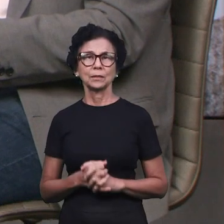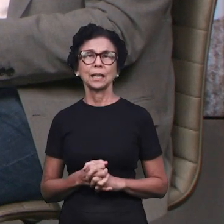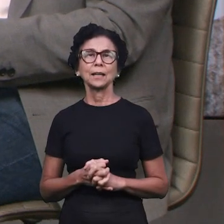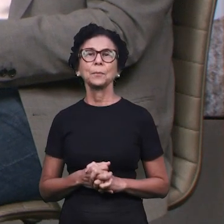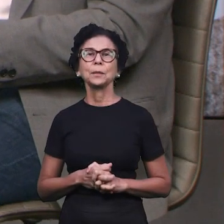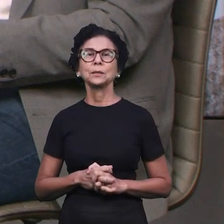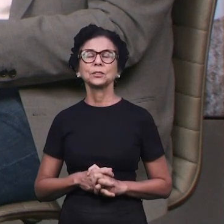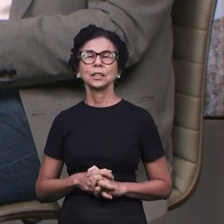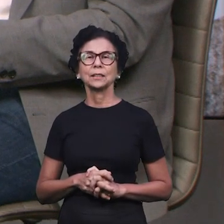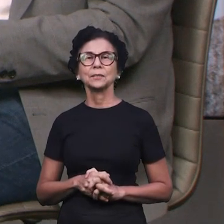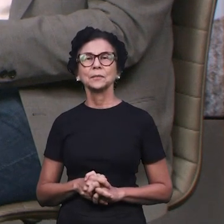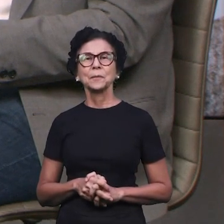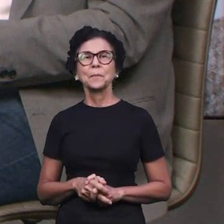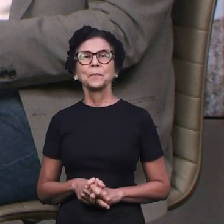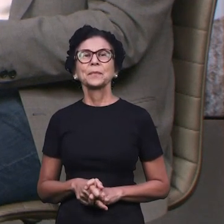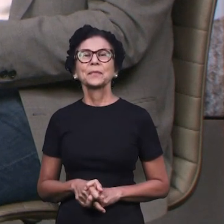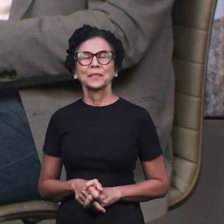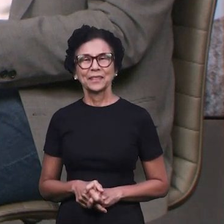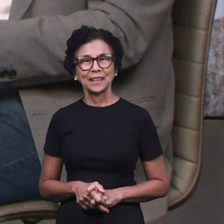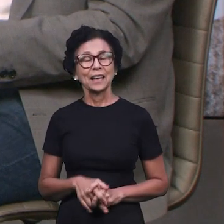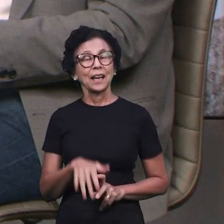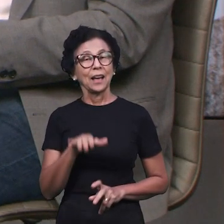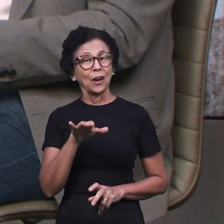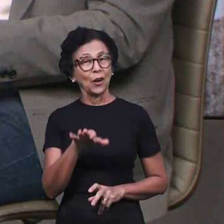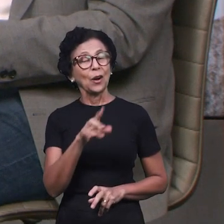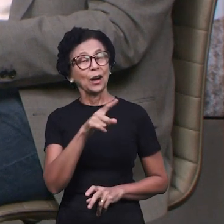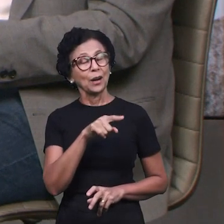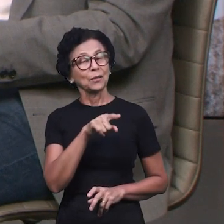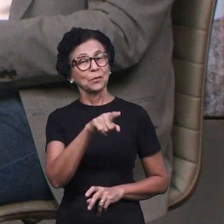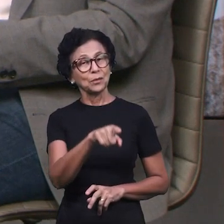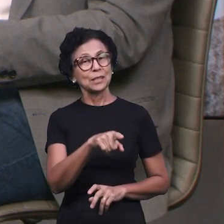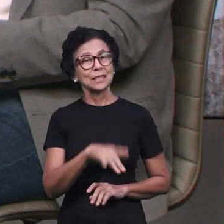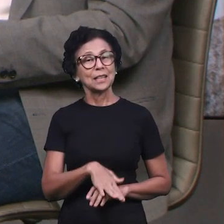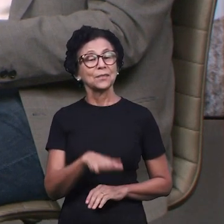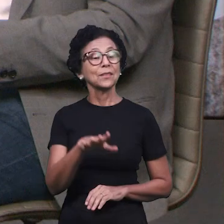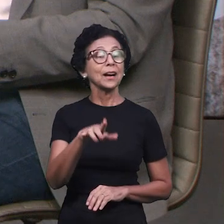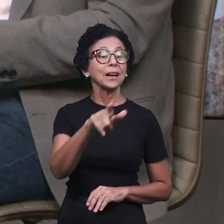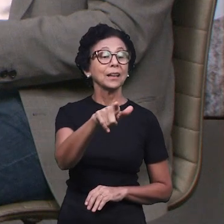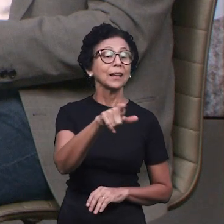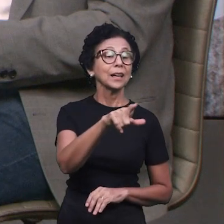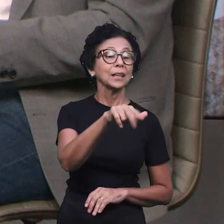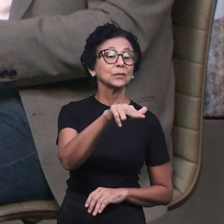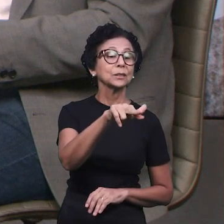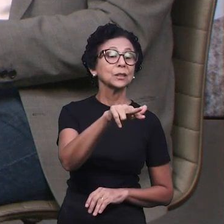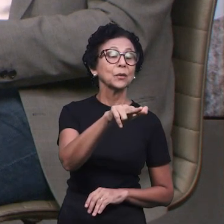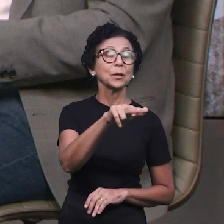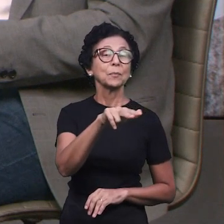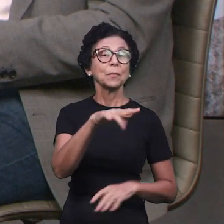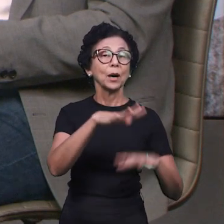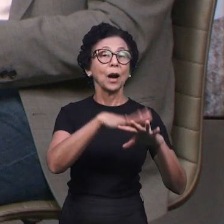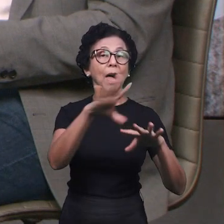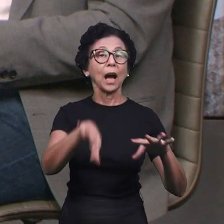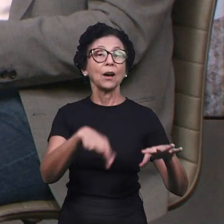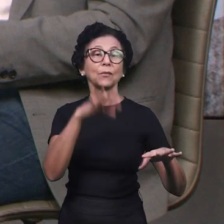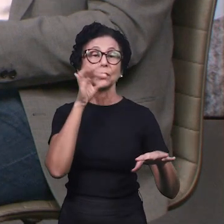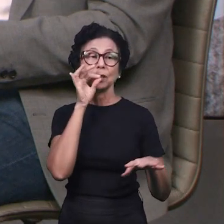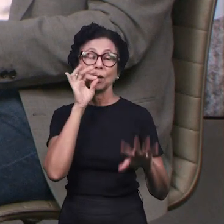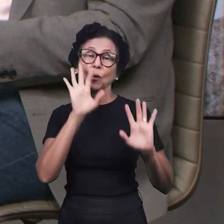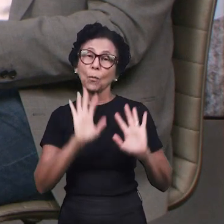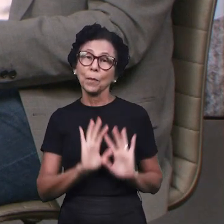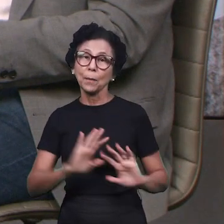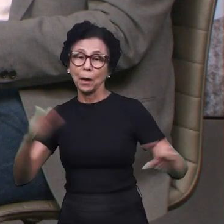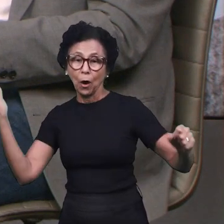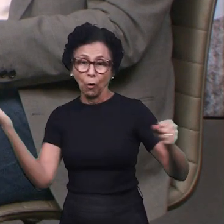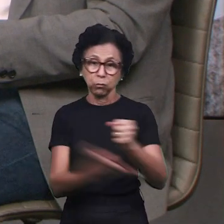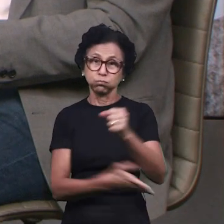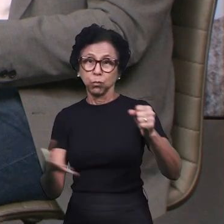levar para casa. Você vai poder comer do fruto lá da vinha, lá do teu irmão, mas não coloca foice para